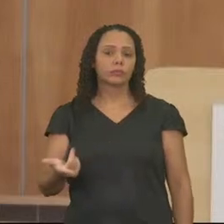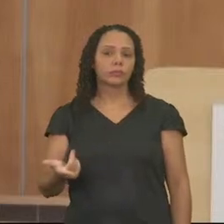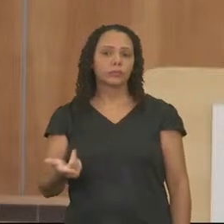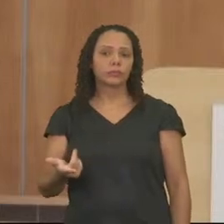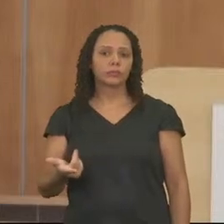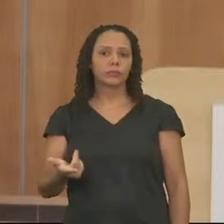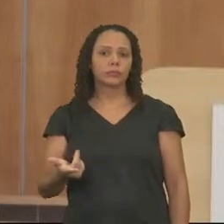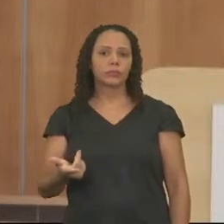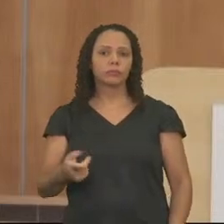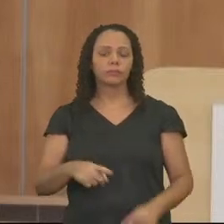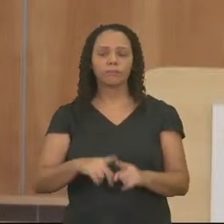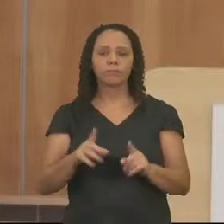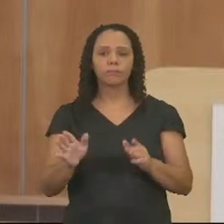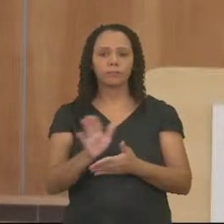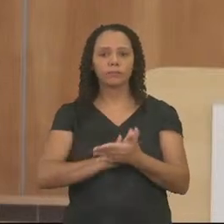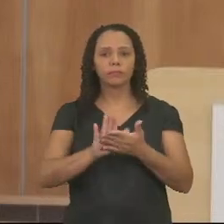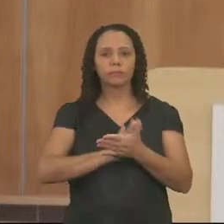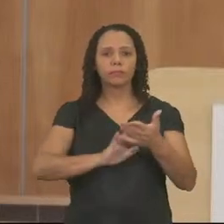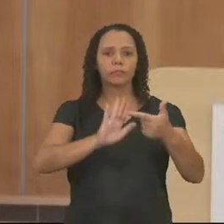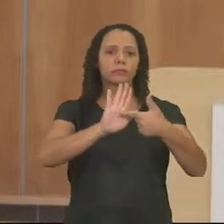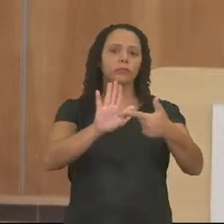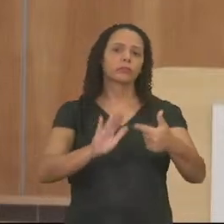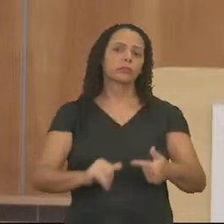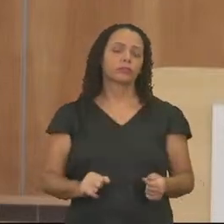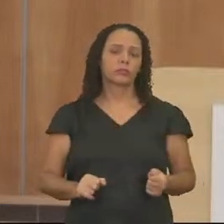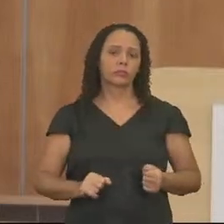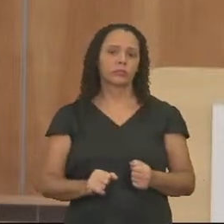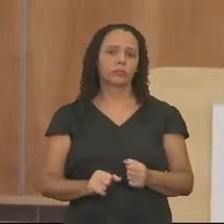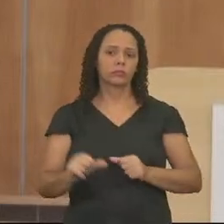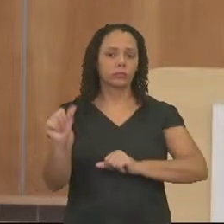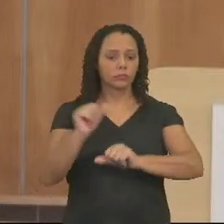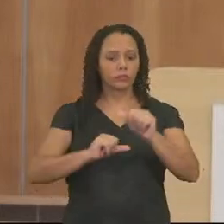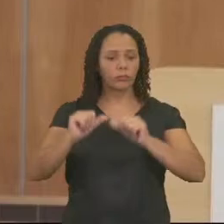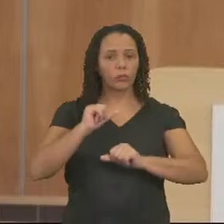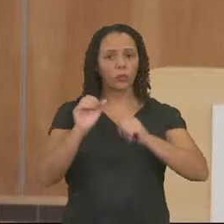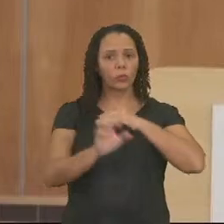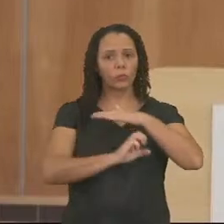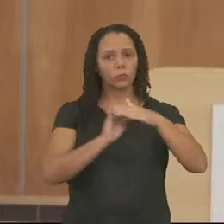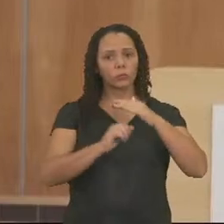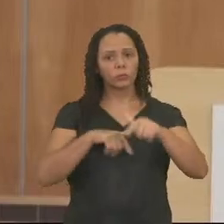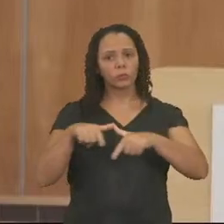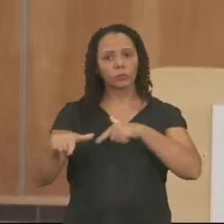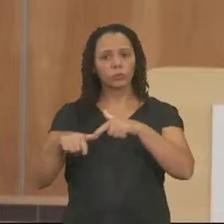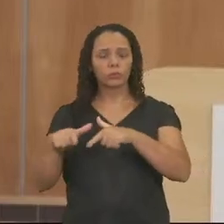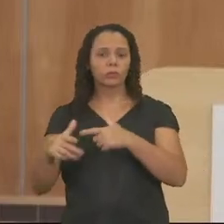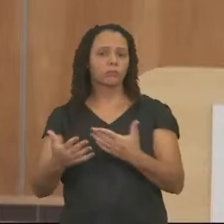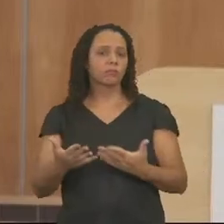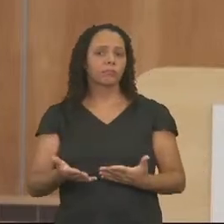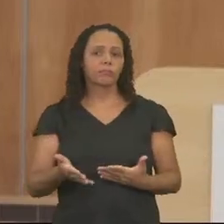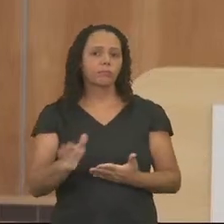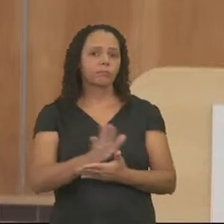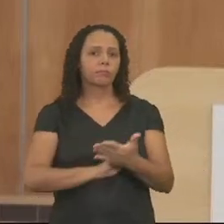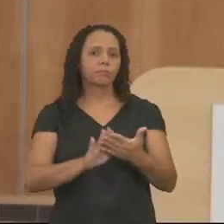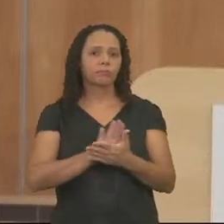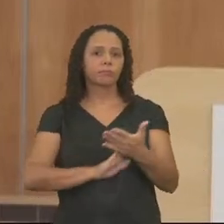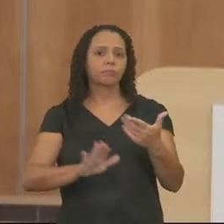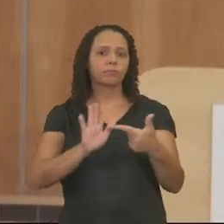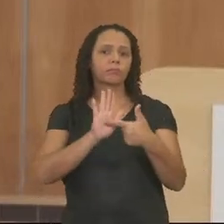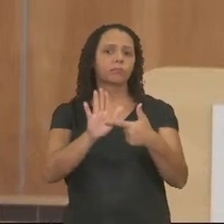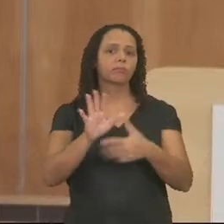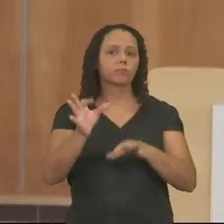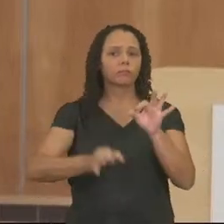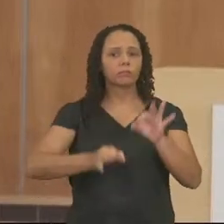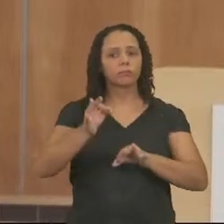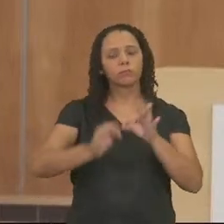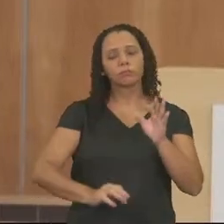Não se fala de transição, de industrialização para serviços, não se fala de planejamento